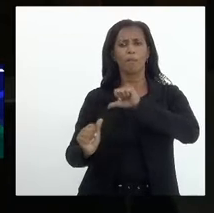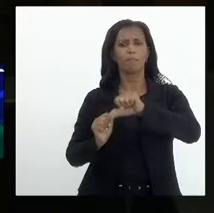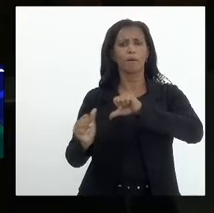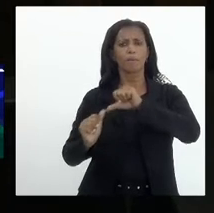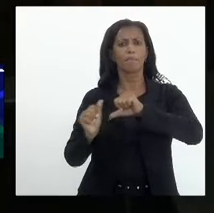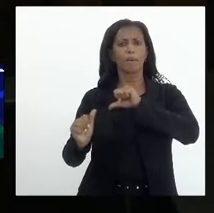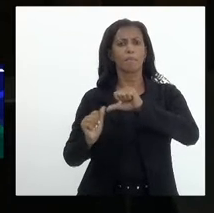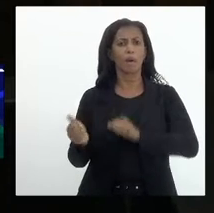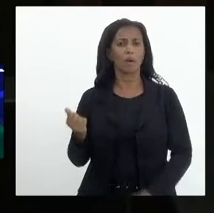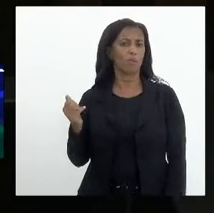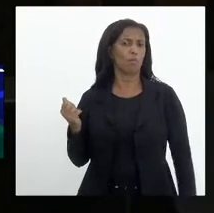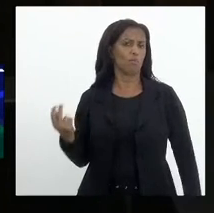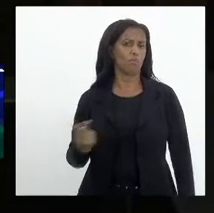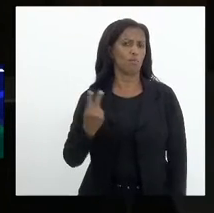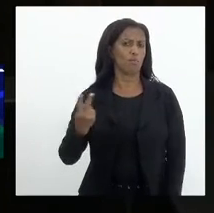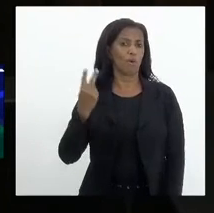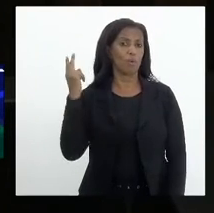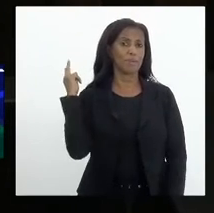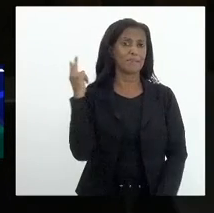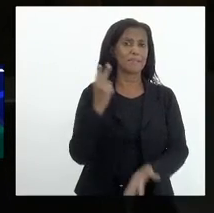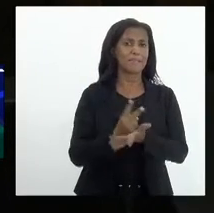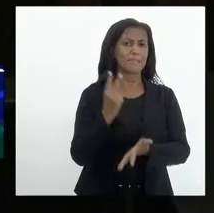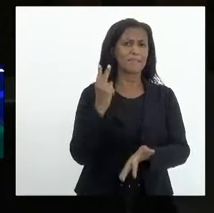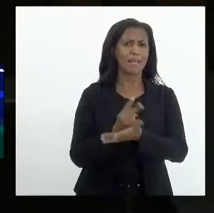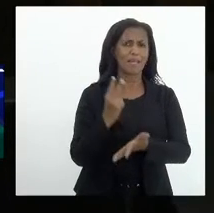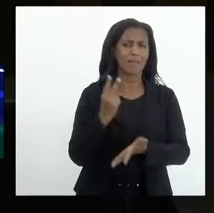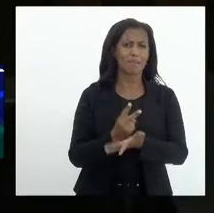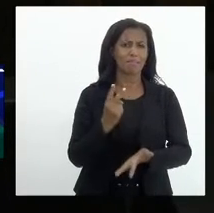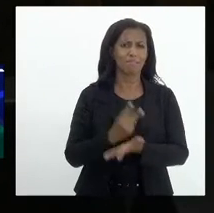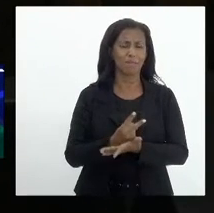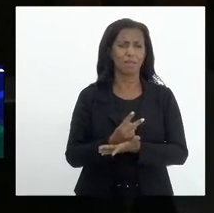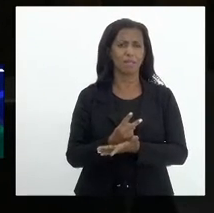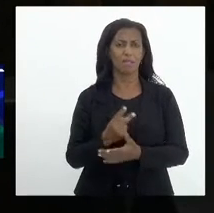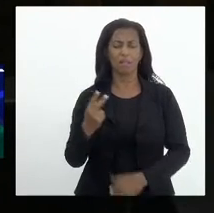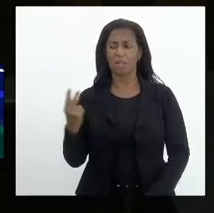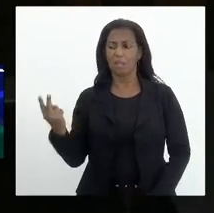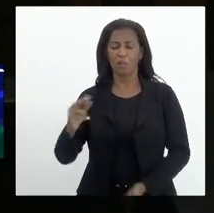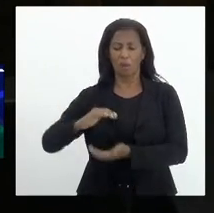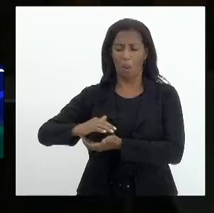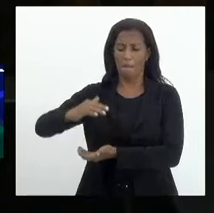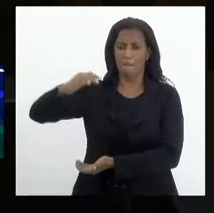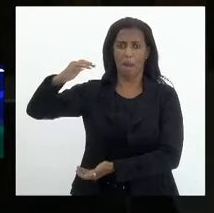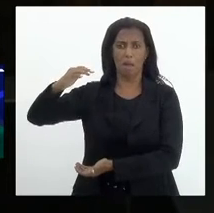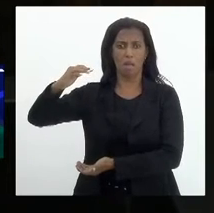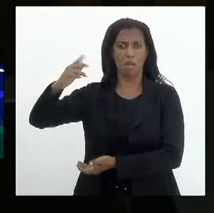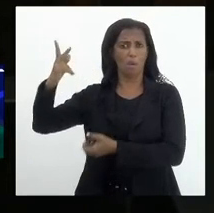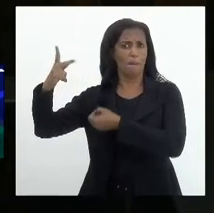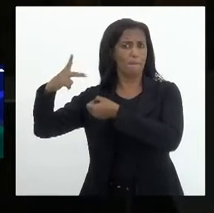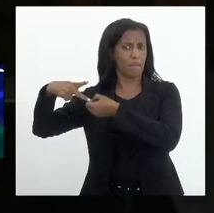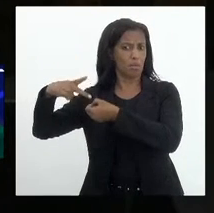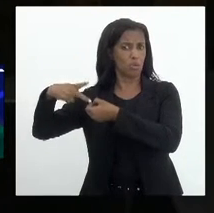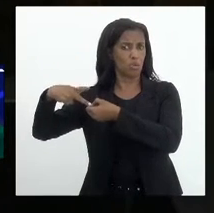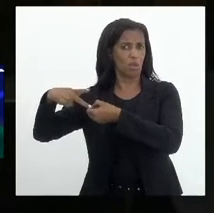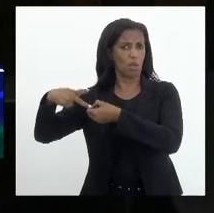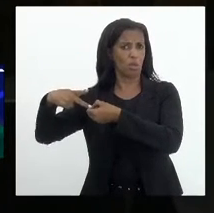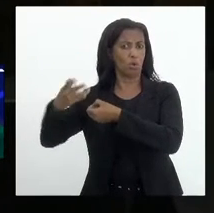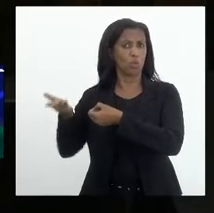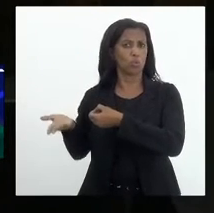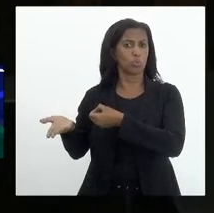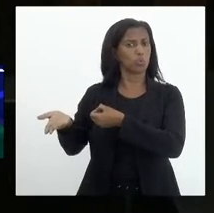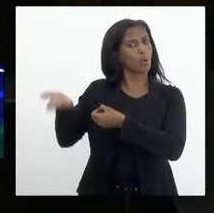do combustível sempre que o preço do barril do petróleo Brent